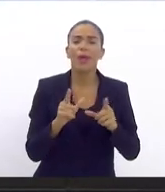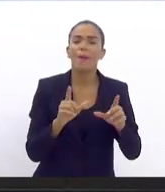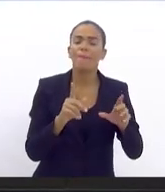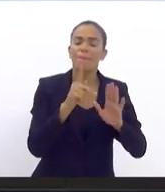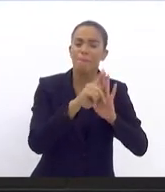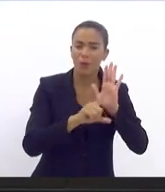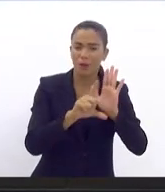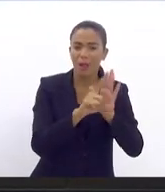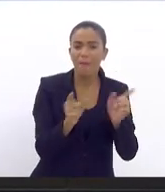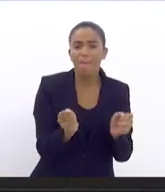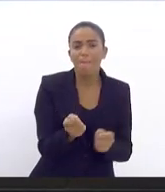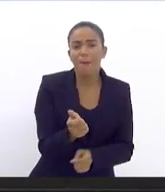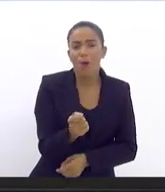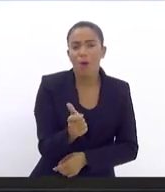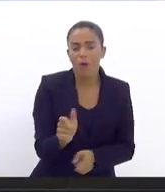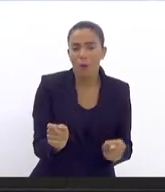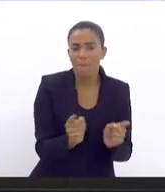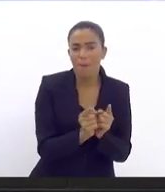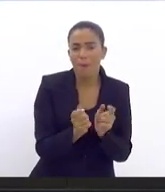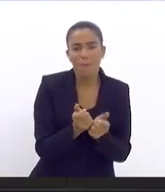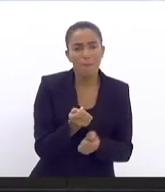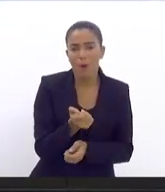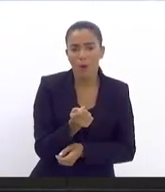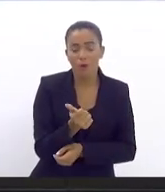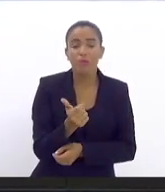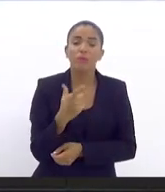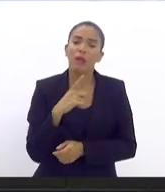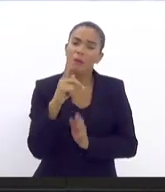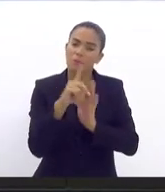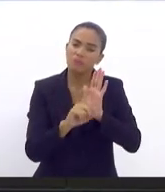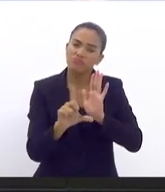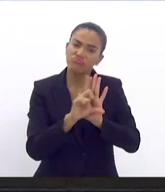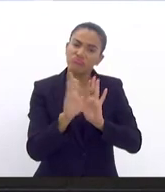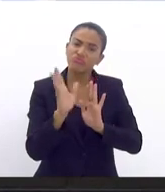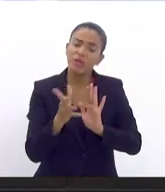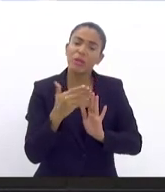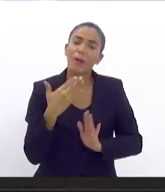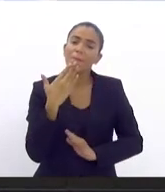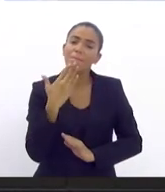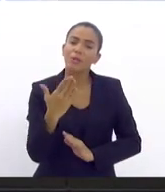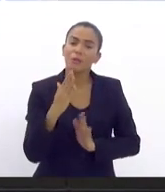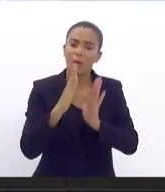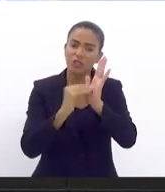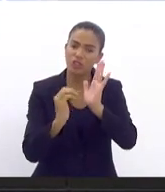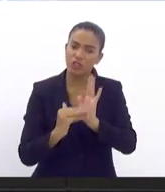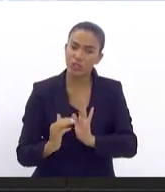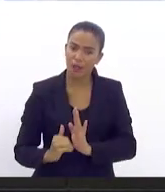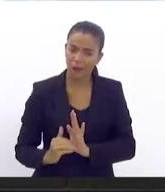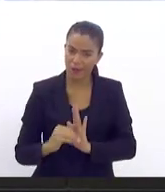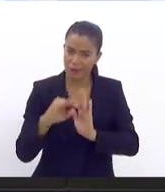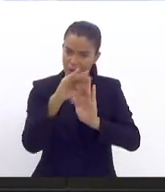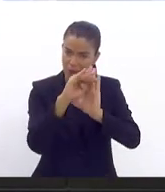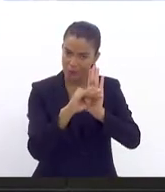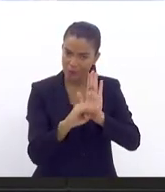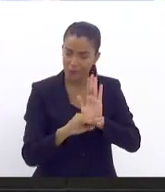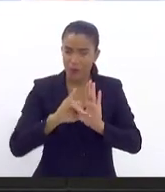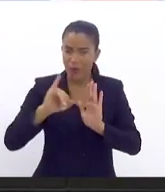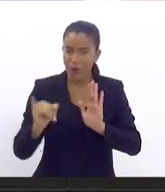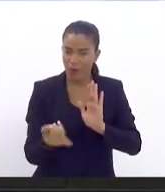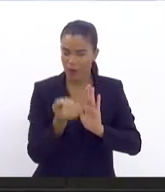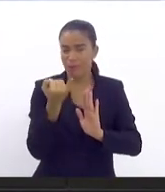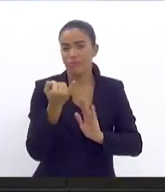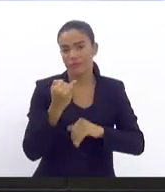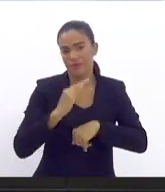menor do que o normal e tem alguns projetos também que já estão com pedido para serem retirados de pauta. Eu aproveito